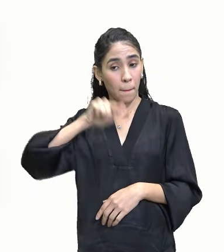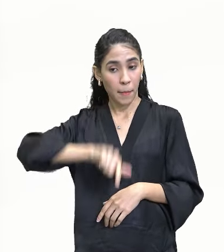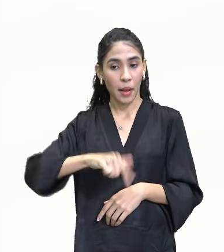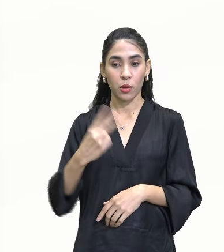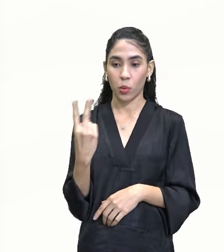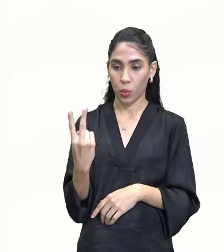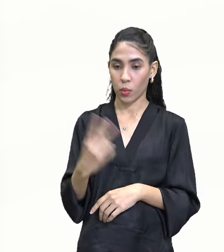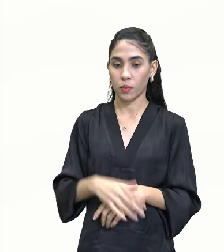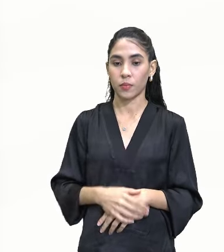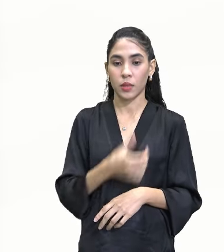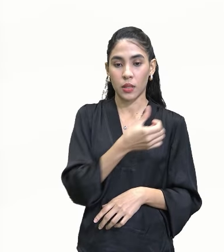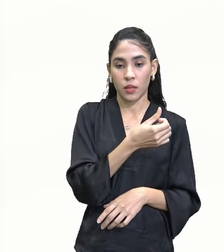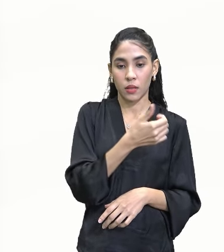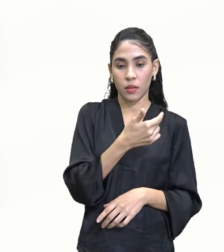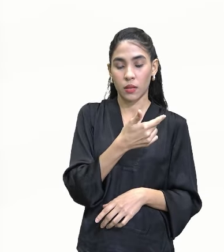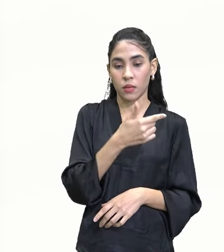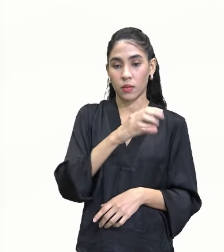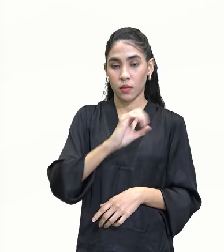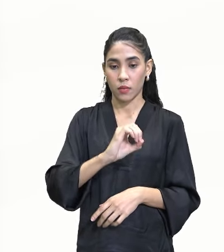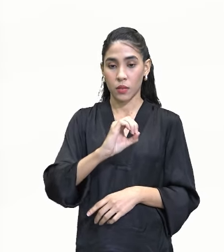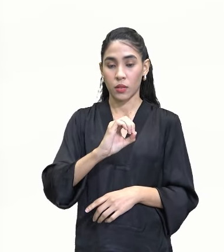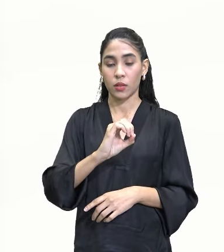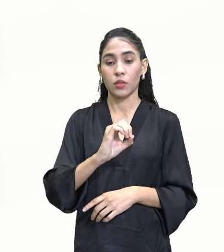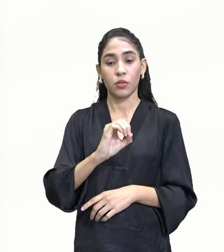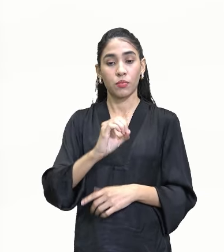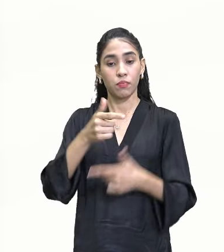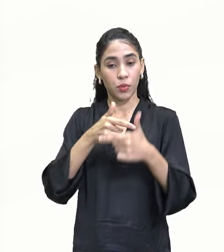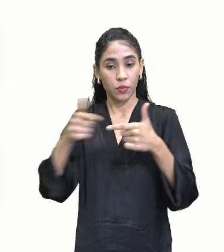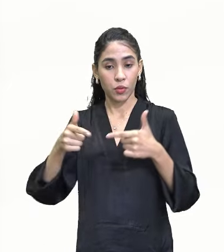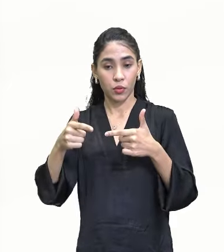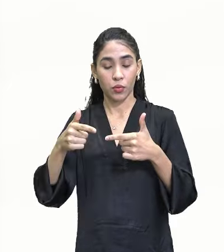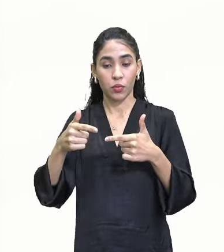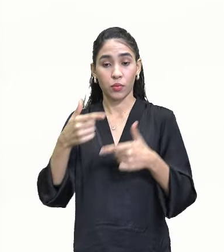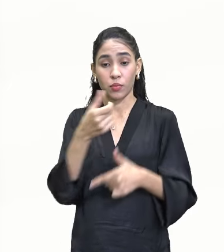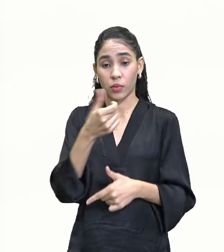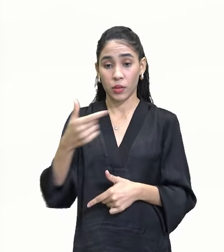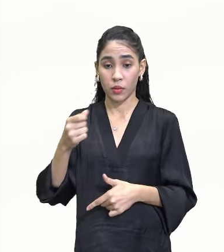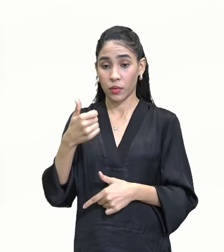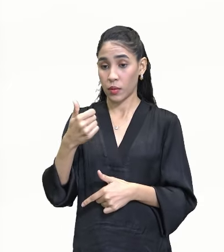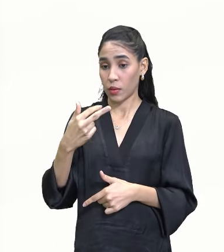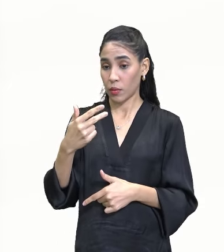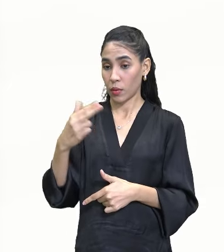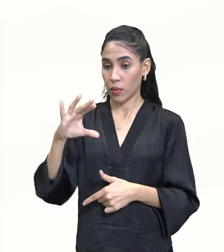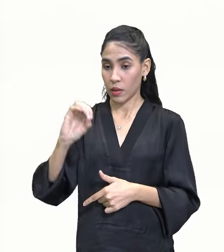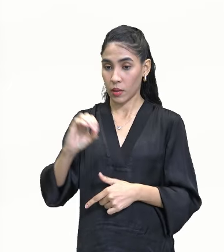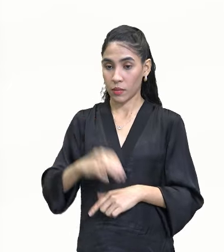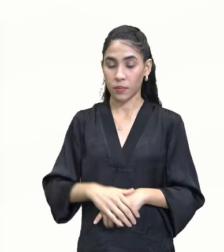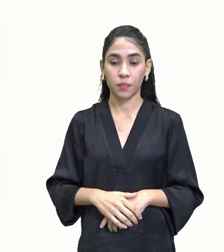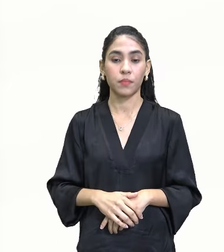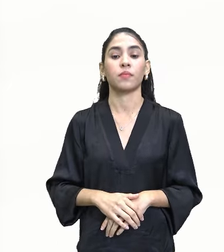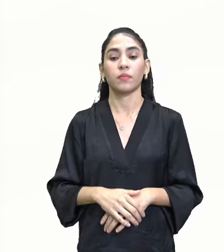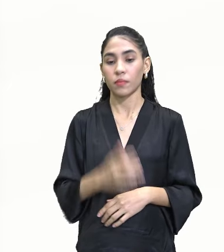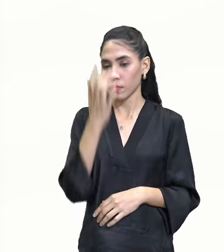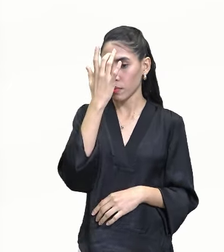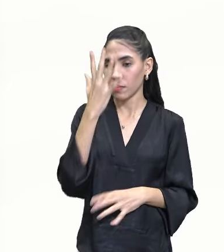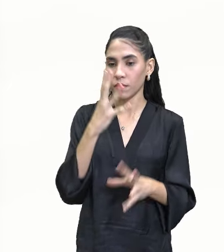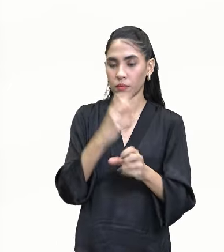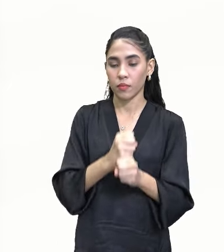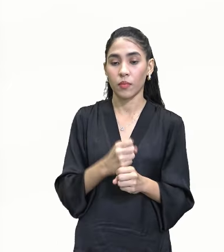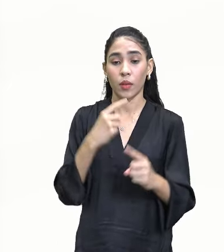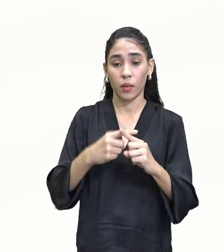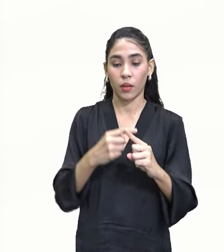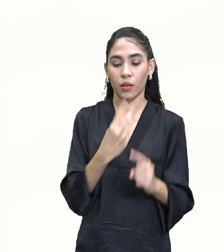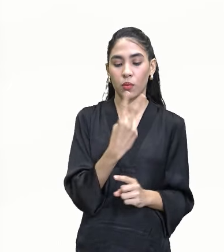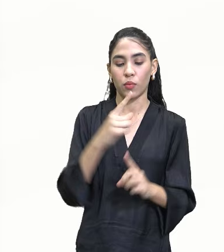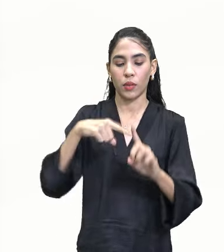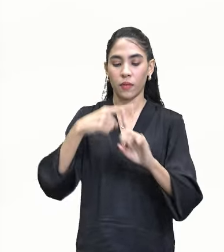2, 620 por 62 é 10. Olha como facilita aqui o cálculo, porque 2 vezes 10